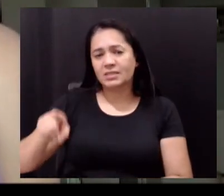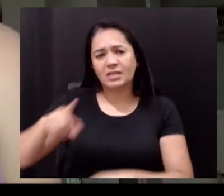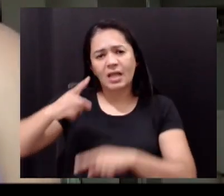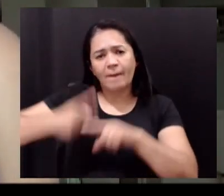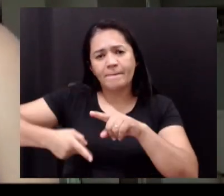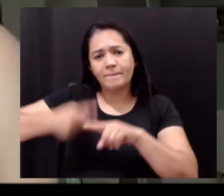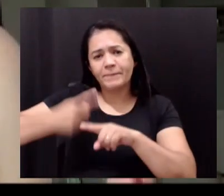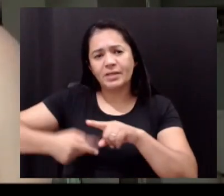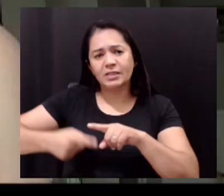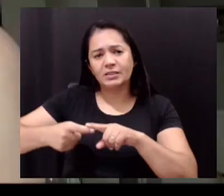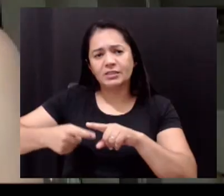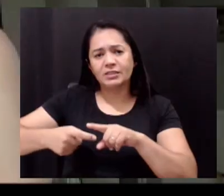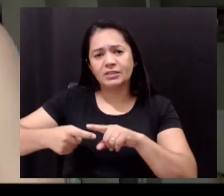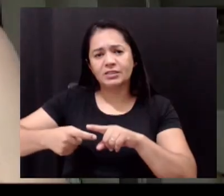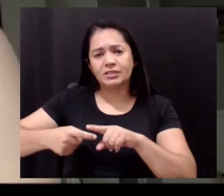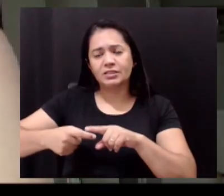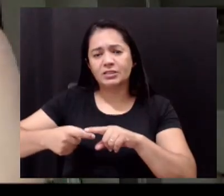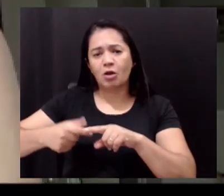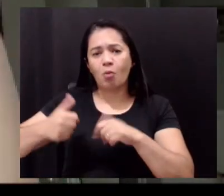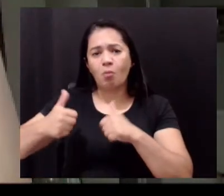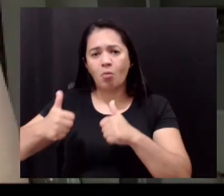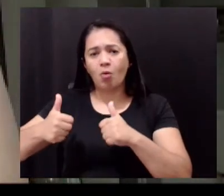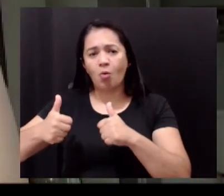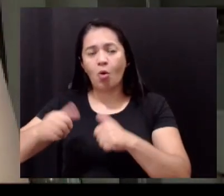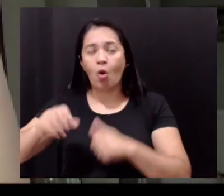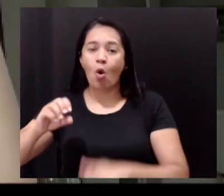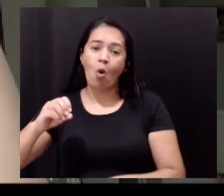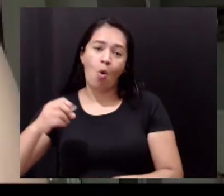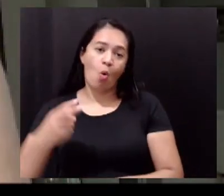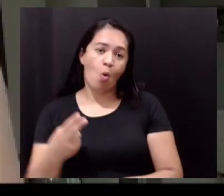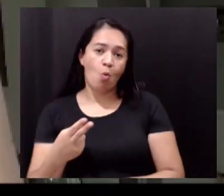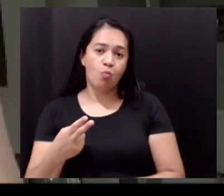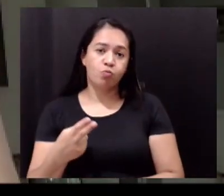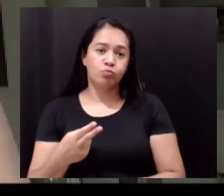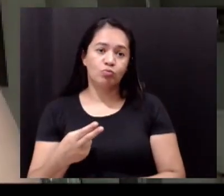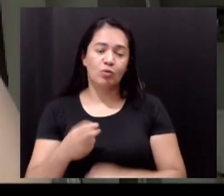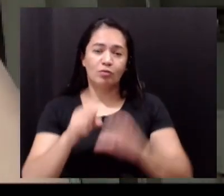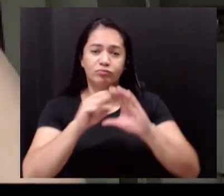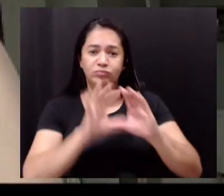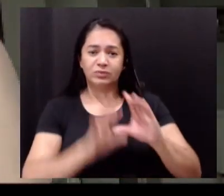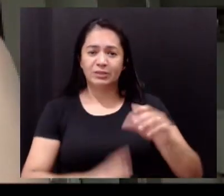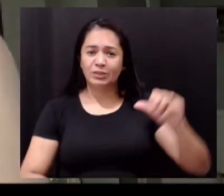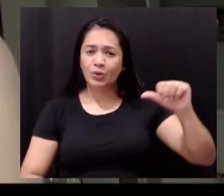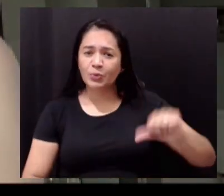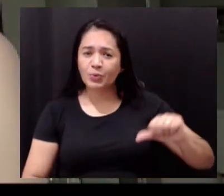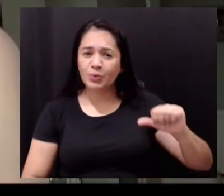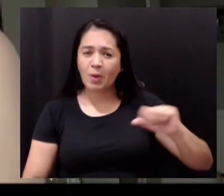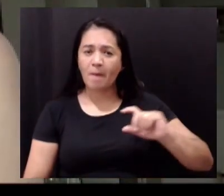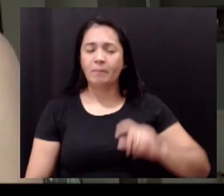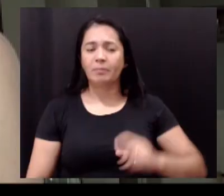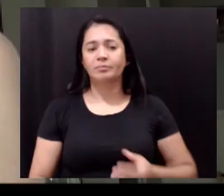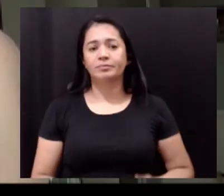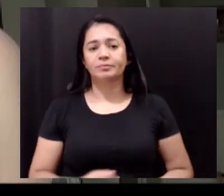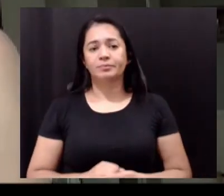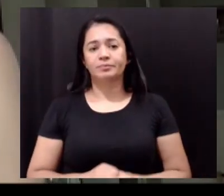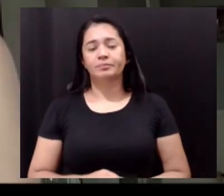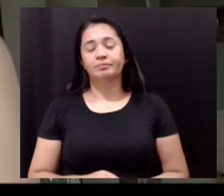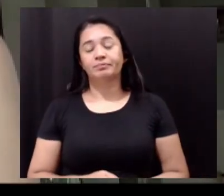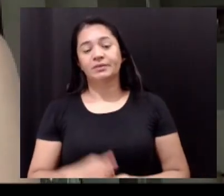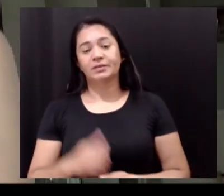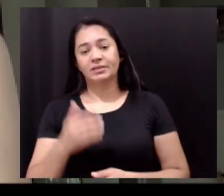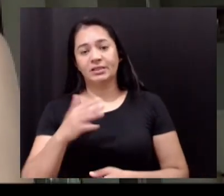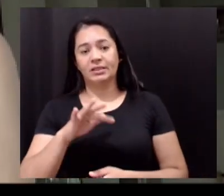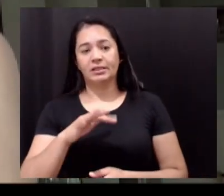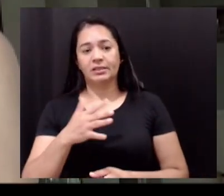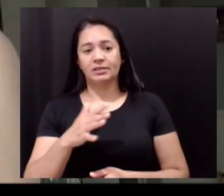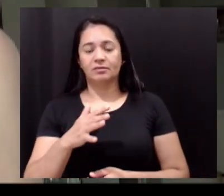potencialmente benigna, ou com características malignas, ou maligna mesmo. E muitas vezes, a mulher que